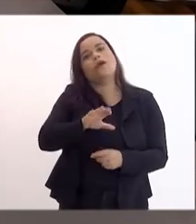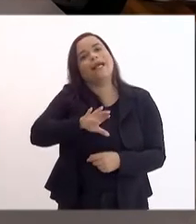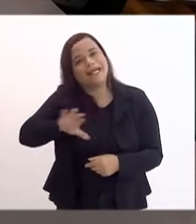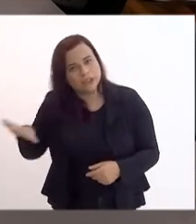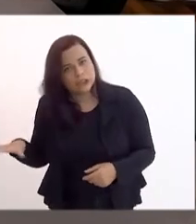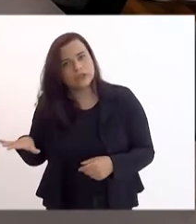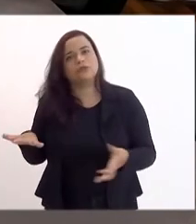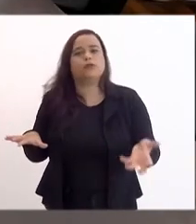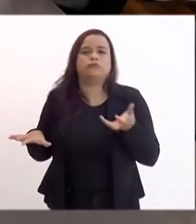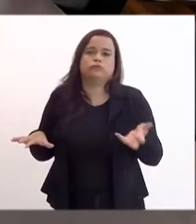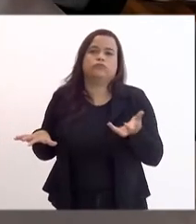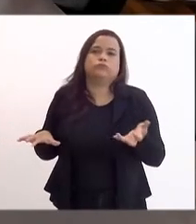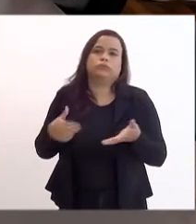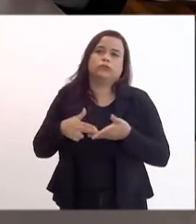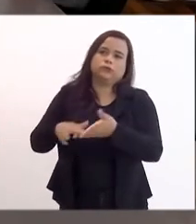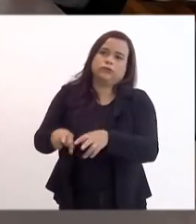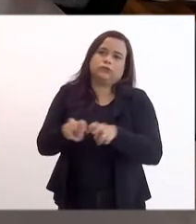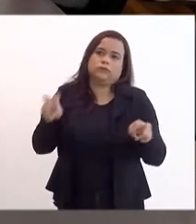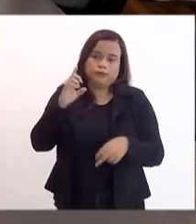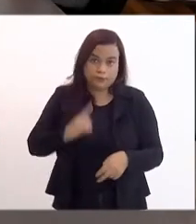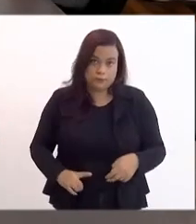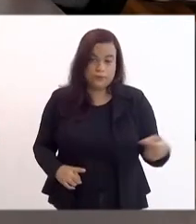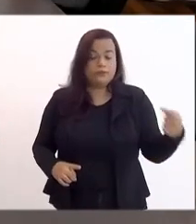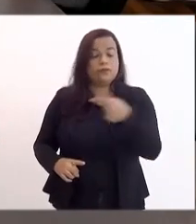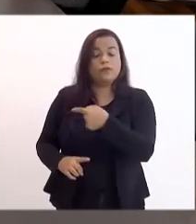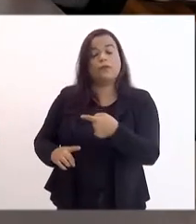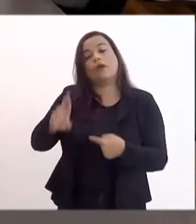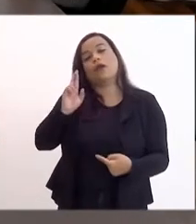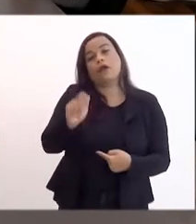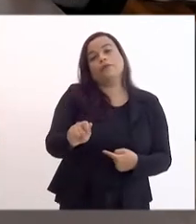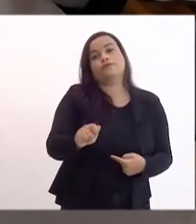de todas as emendas. Como vota deputado Rodrigo Amorim?